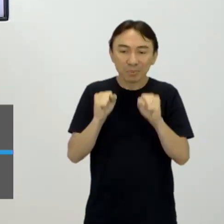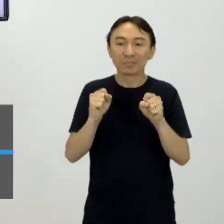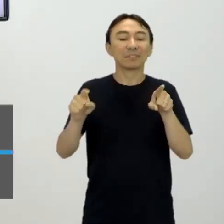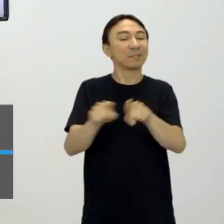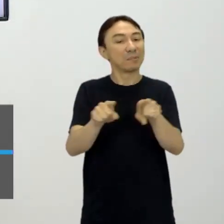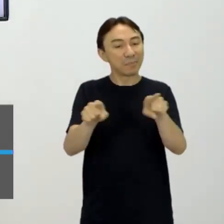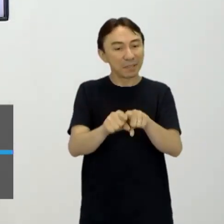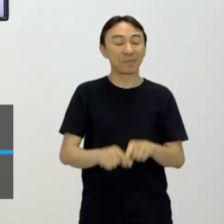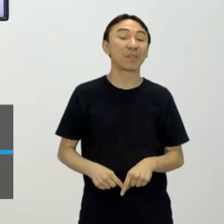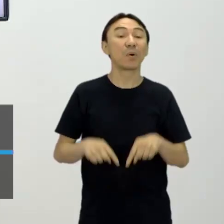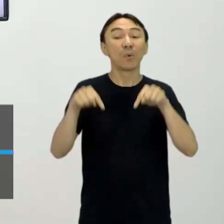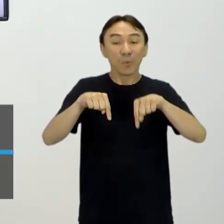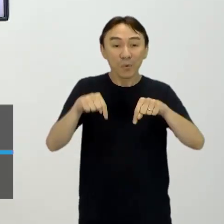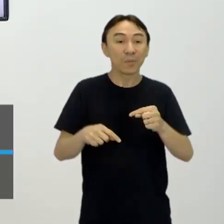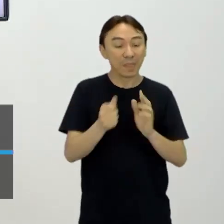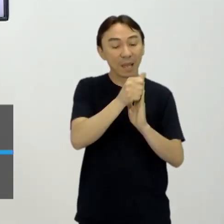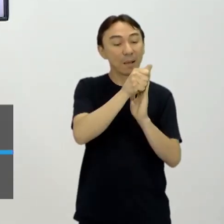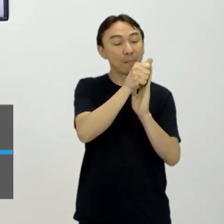que a gente trabalhou